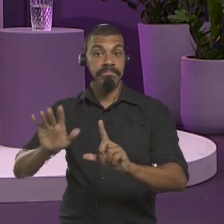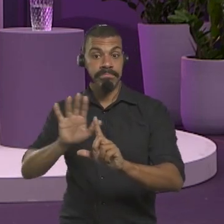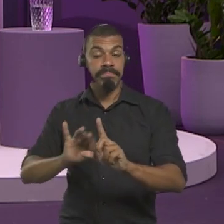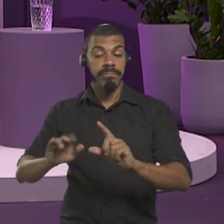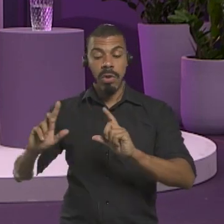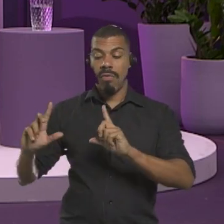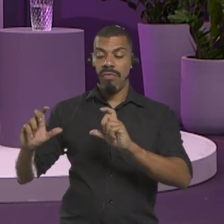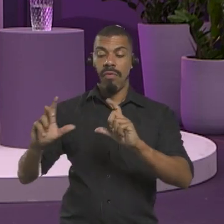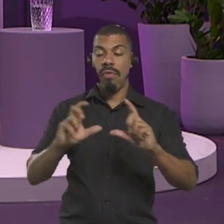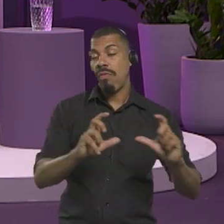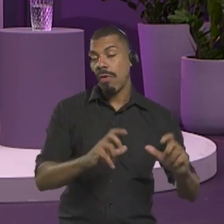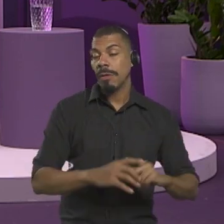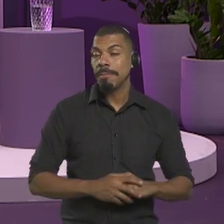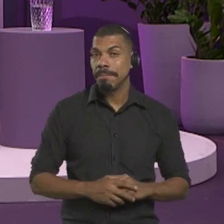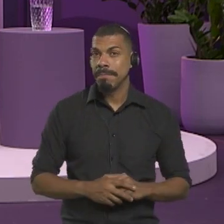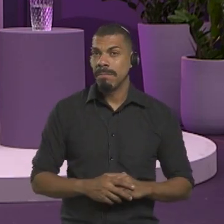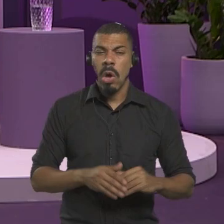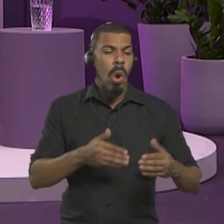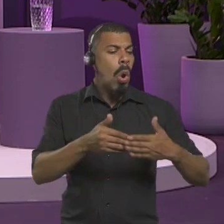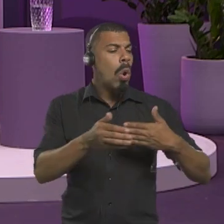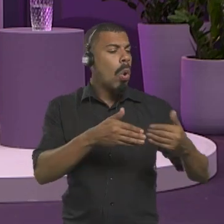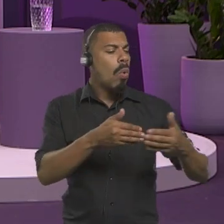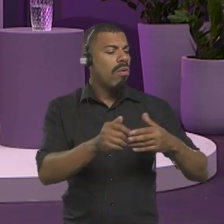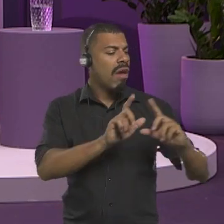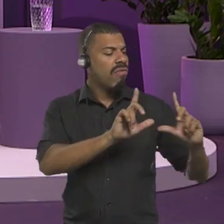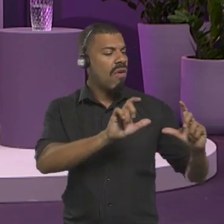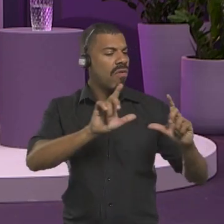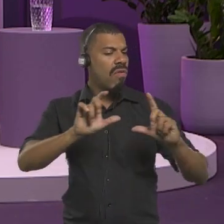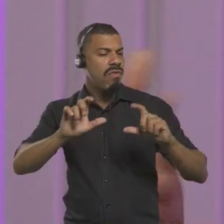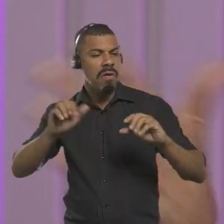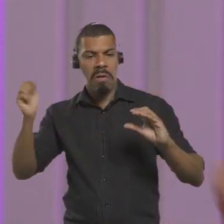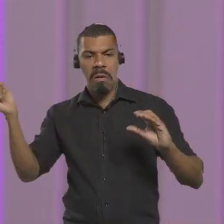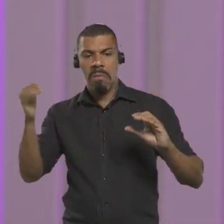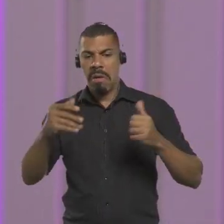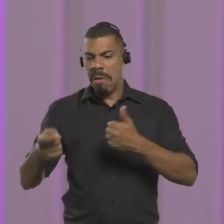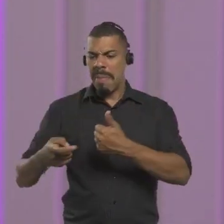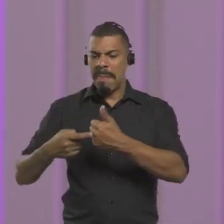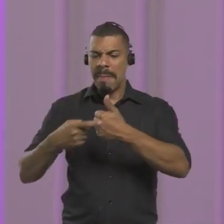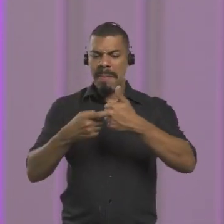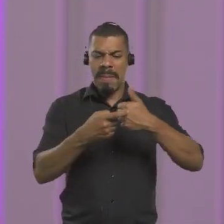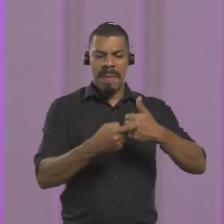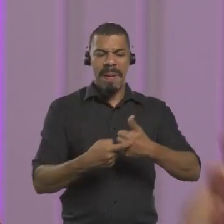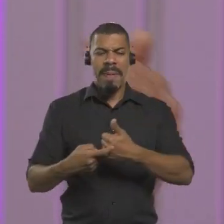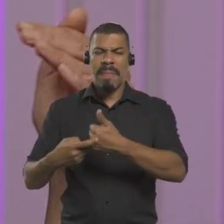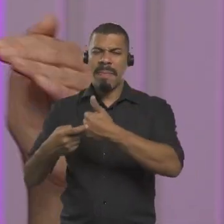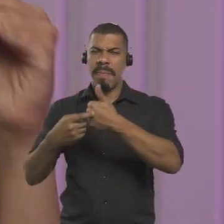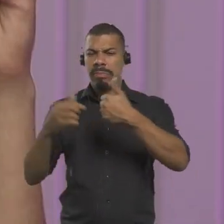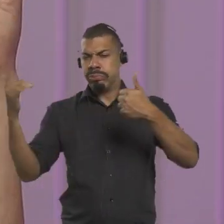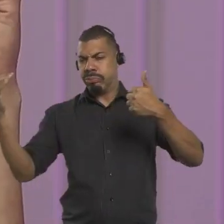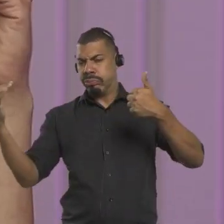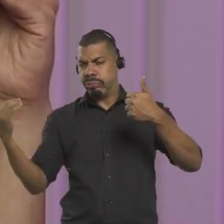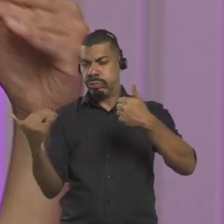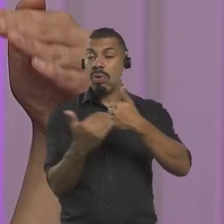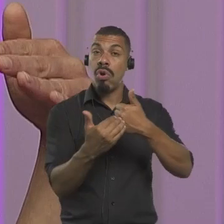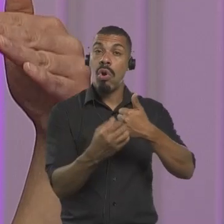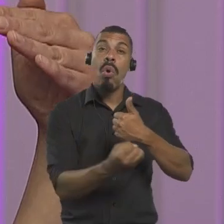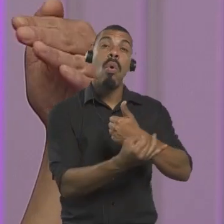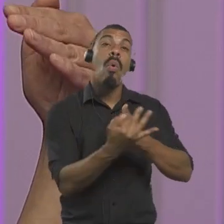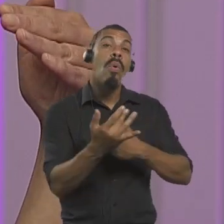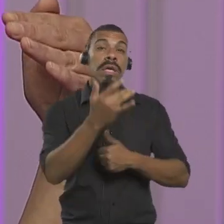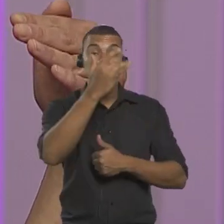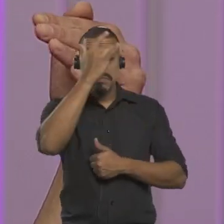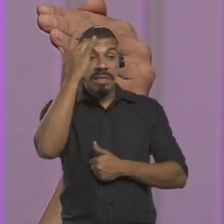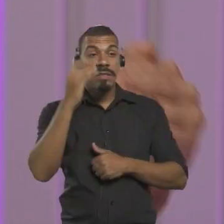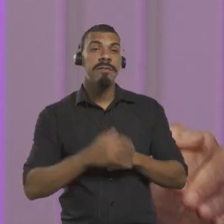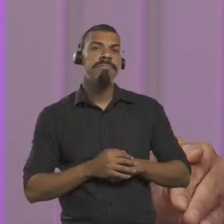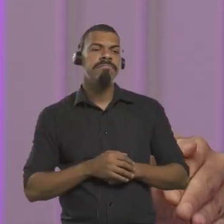é forte, ainda que qualquer foto que você poste ali que bombe, que a biscoitagem reine, repara o tanto de vezes que aparece